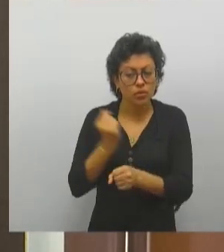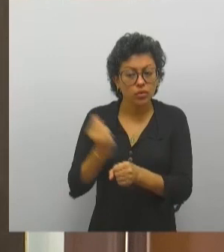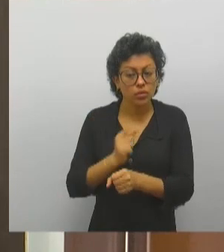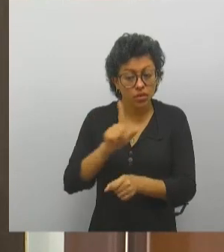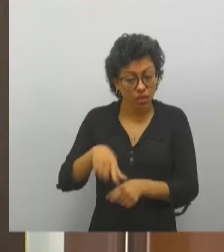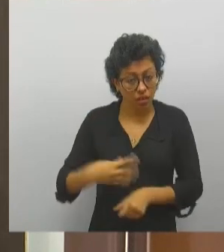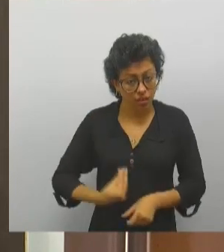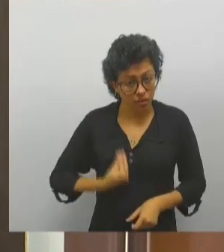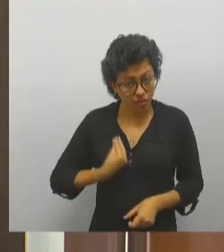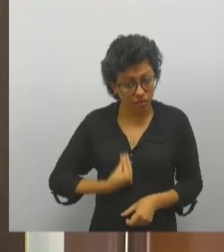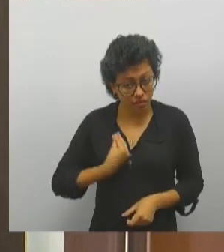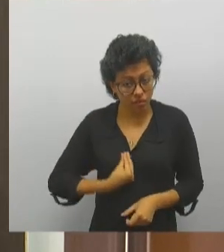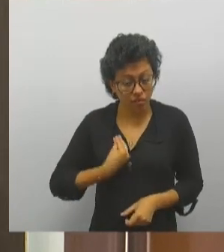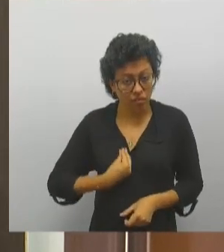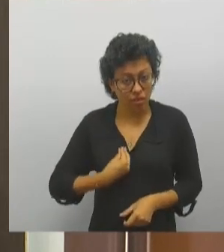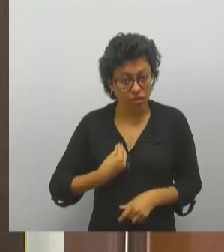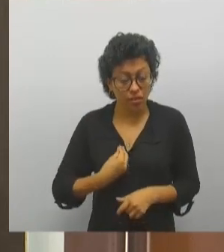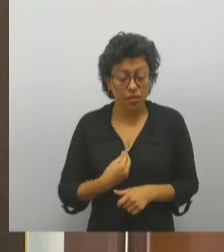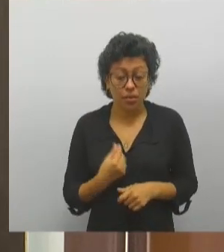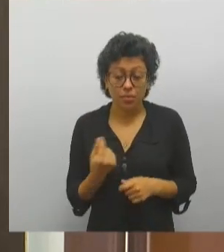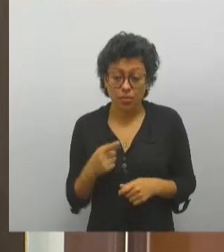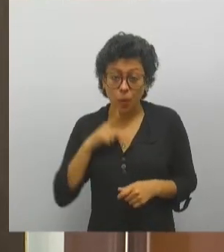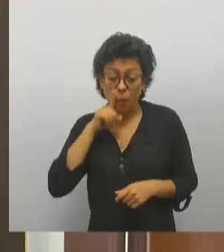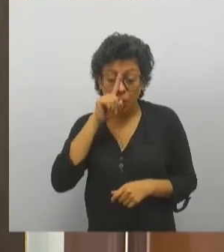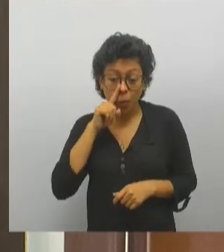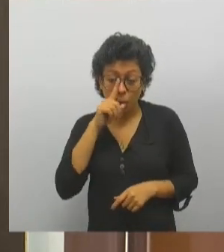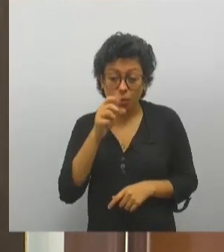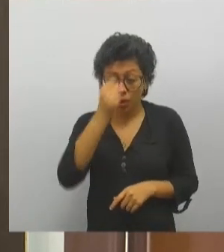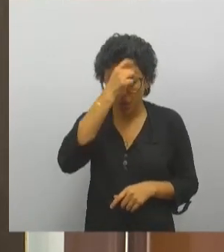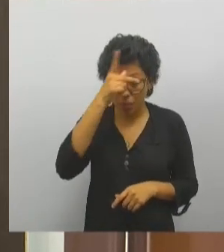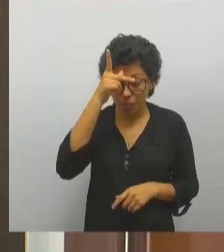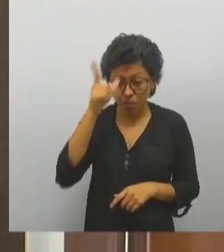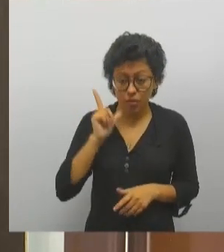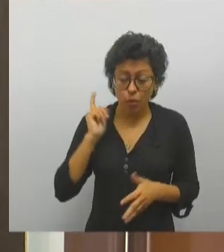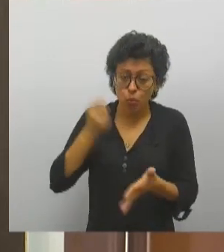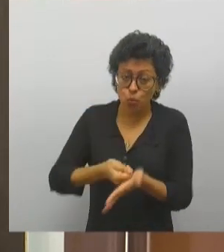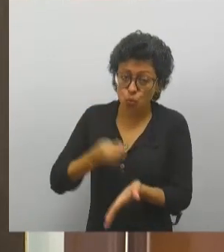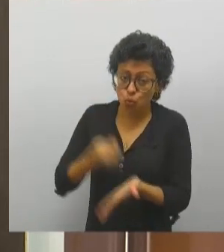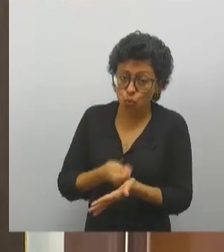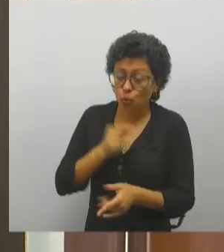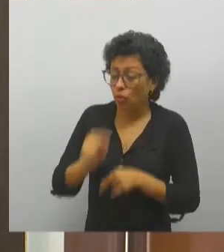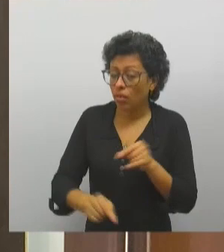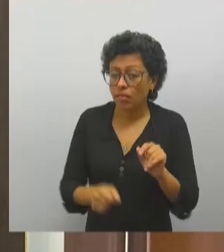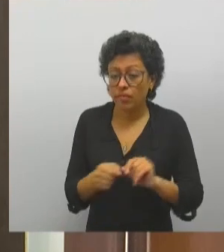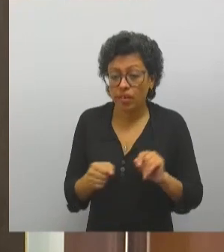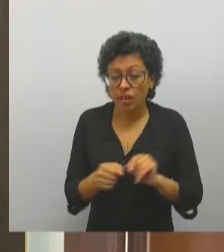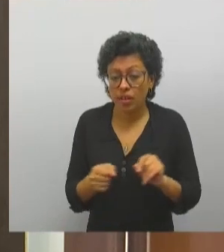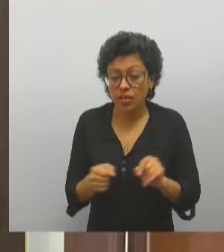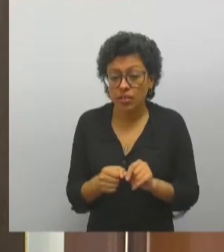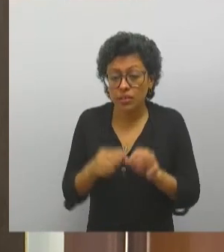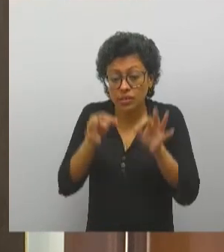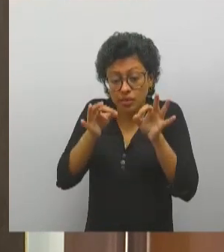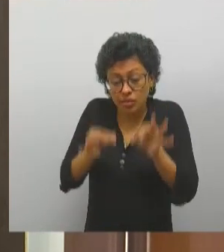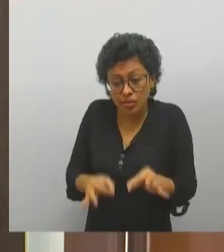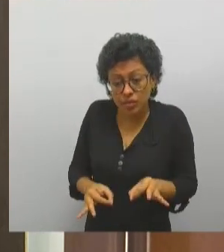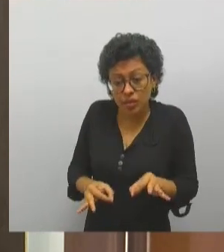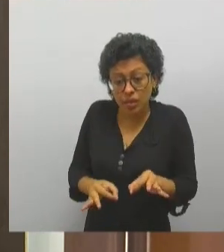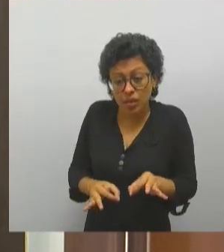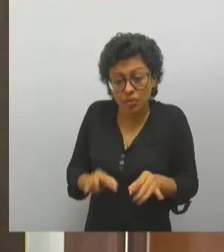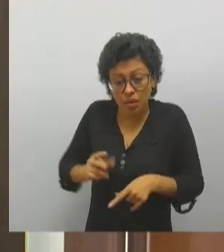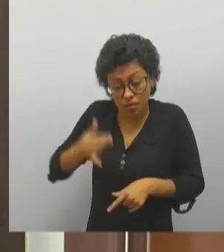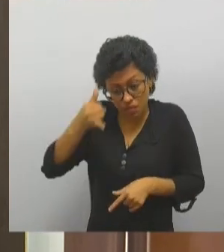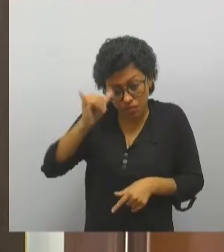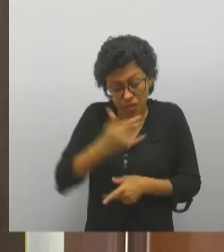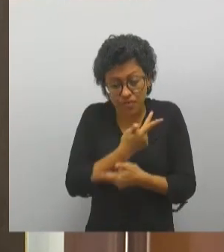vidas que estão correndo riscos ali. E a Prefeitura tem a obrigação de fazer contenção para